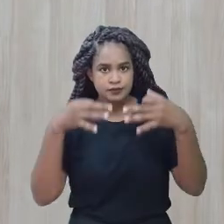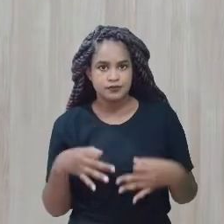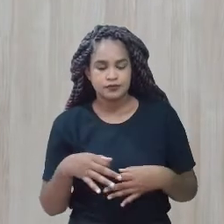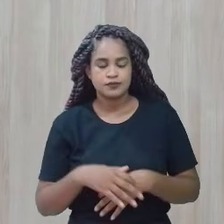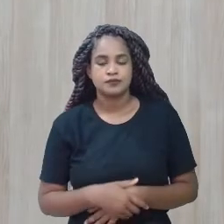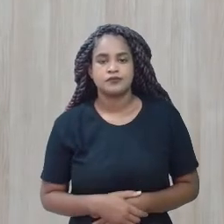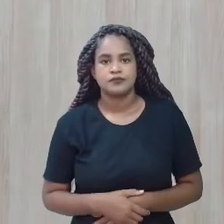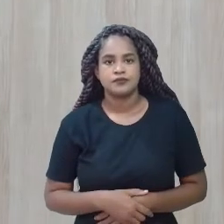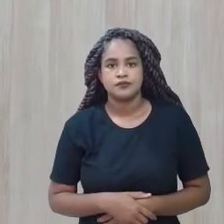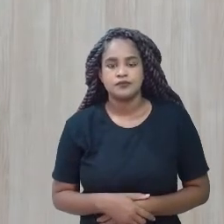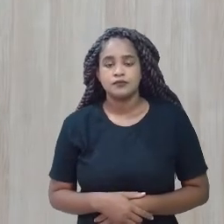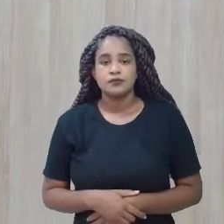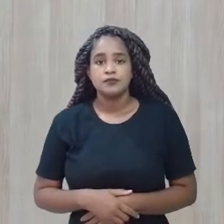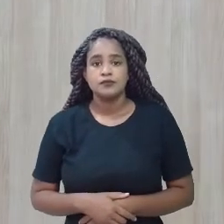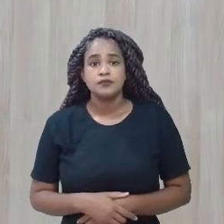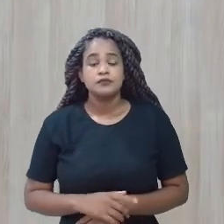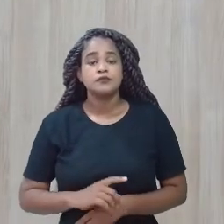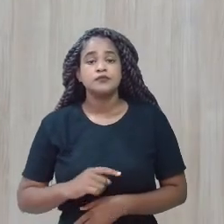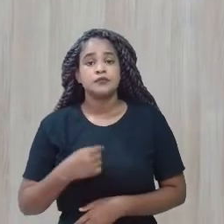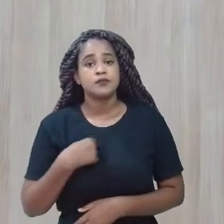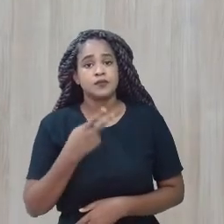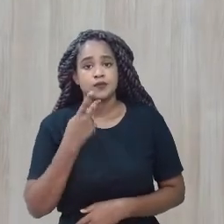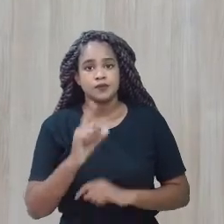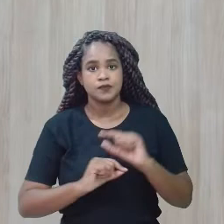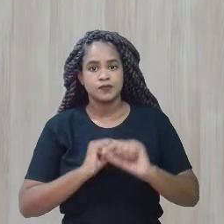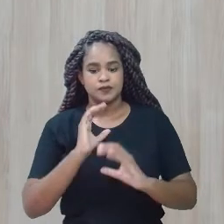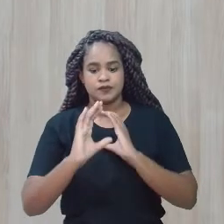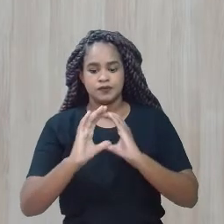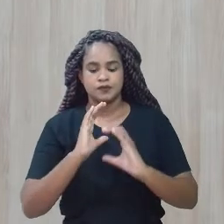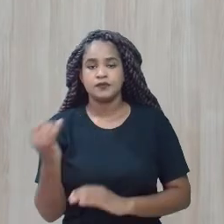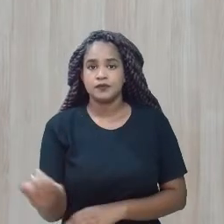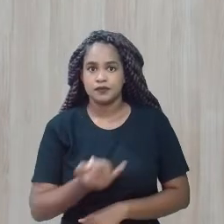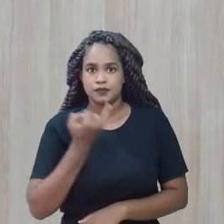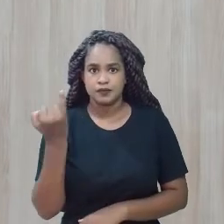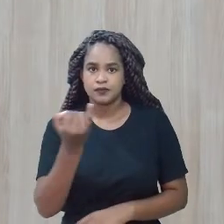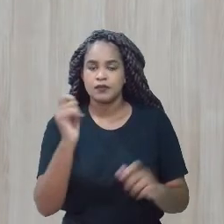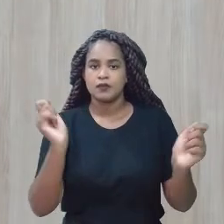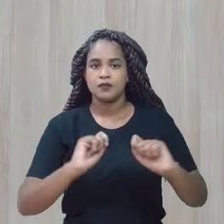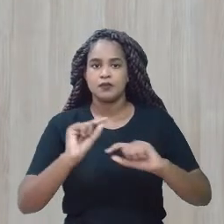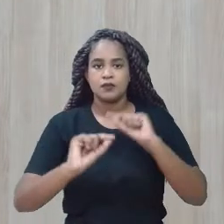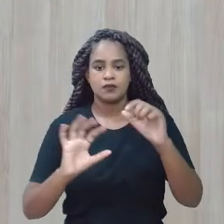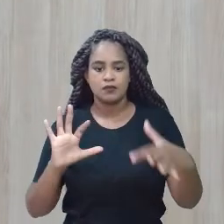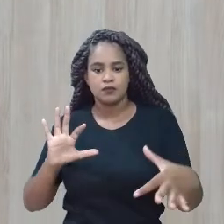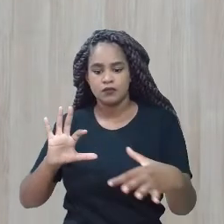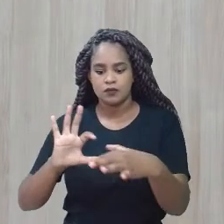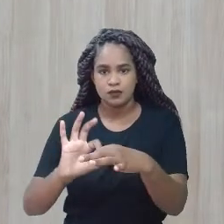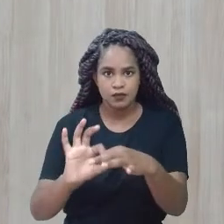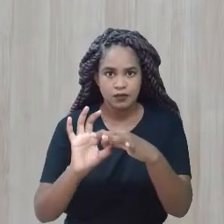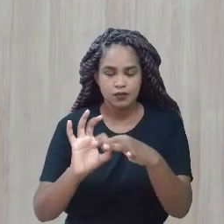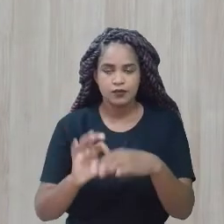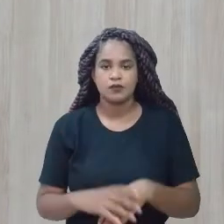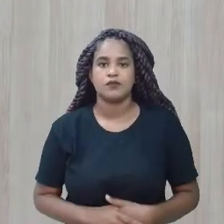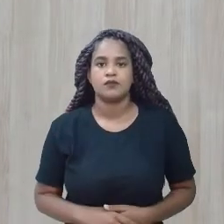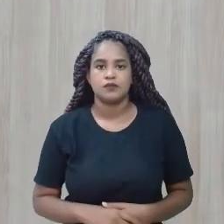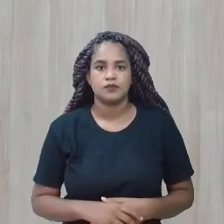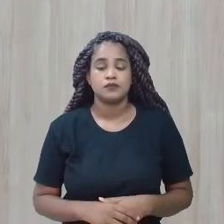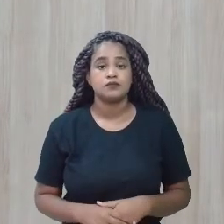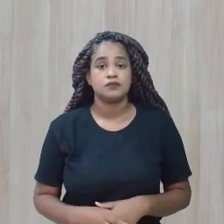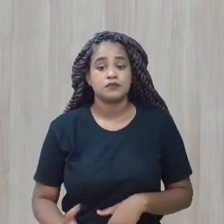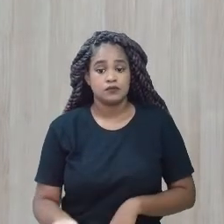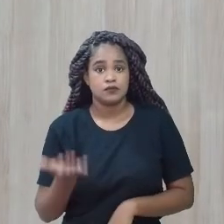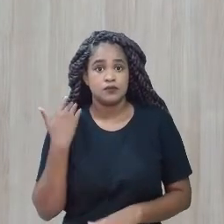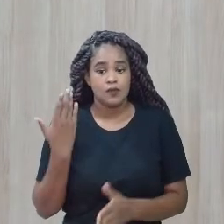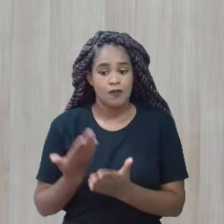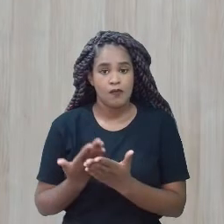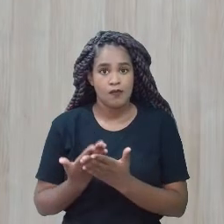vocês que a nossa comunicação ela é muito importante, ela pode gerar laços. Na aula anterior,